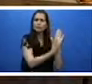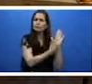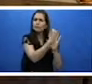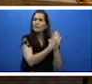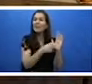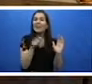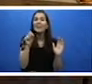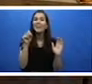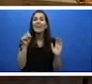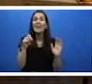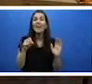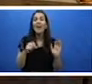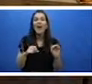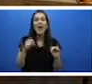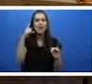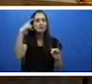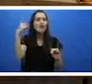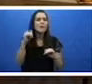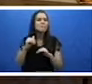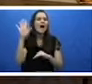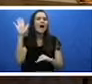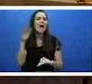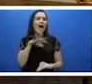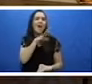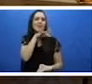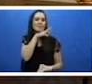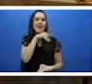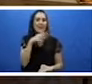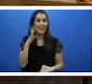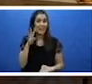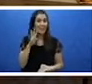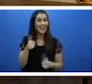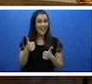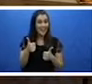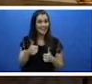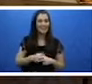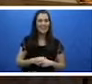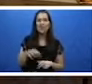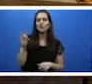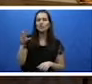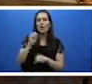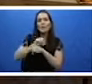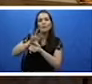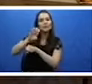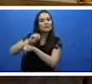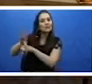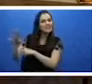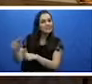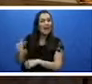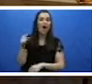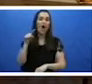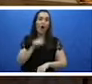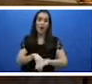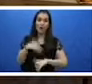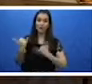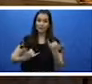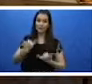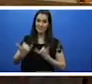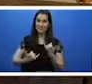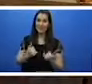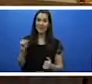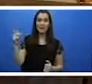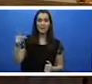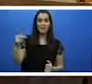ver quem consegue adivinhar mais animais? Vai ser legal, hein? É só uma sugestão do Hora de Brincar da